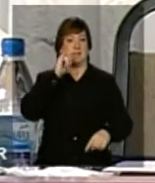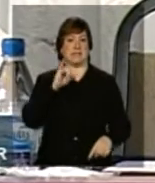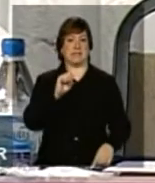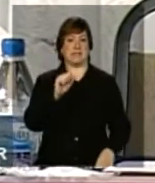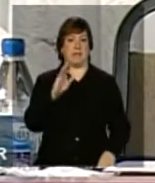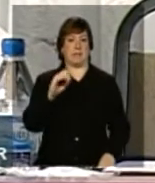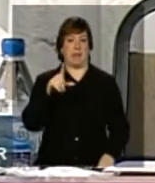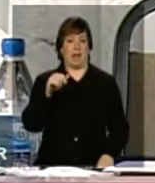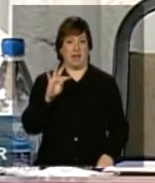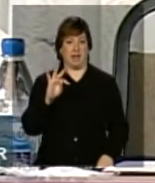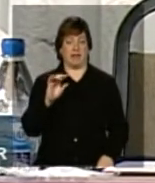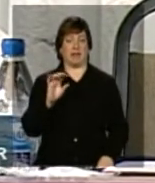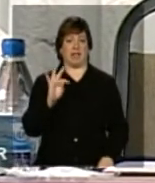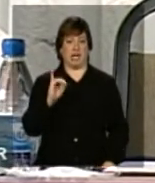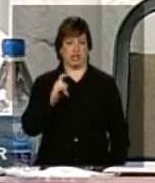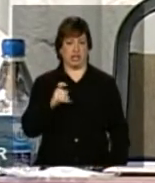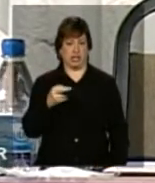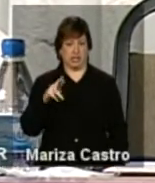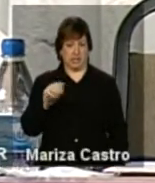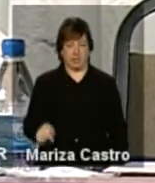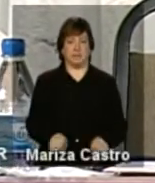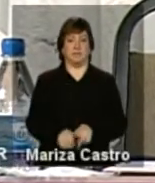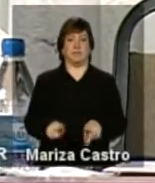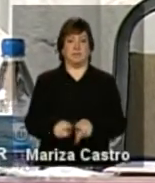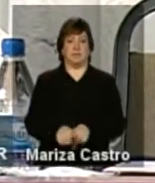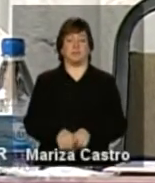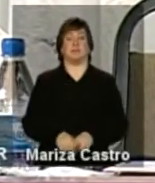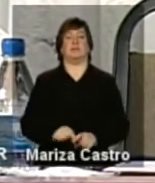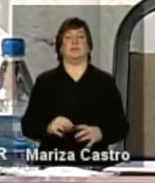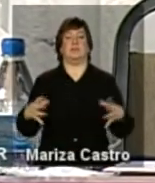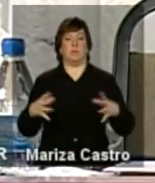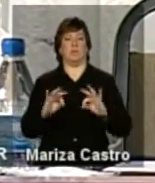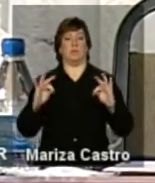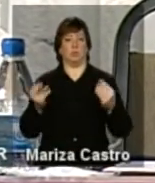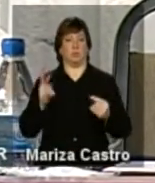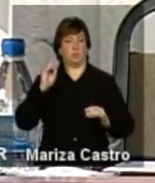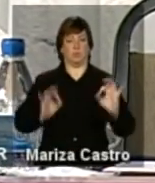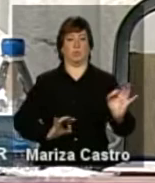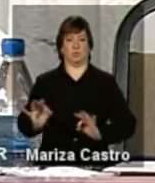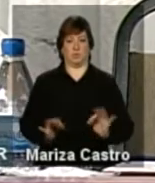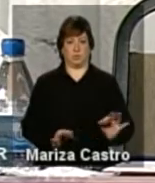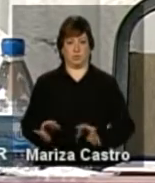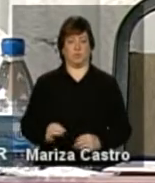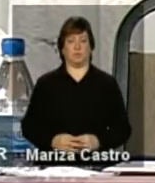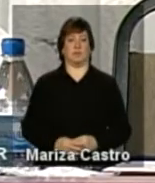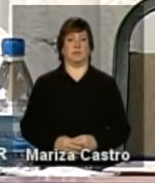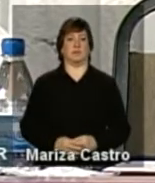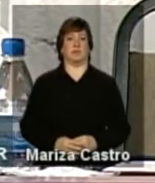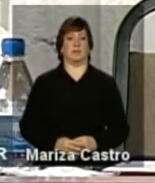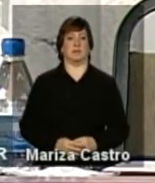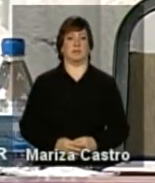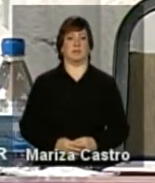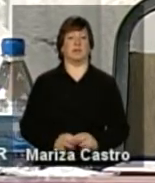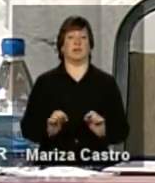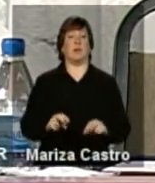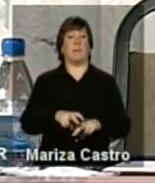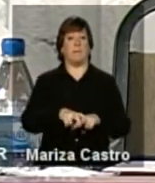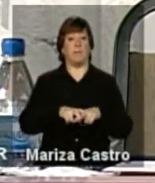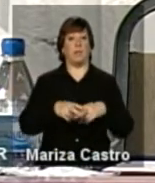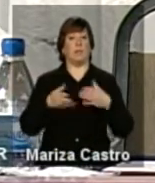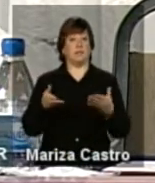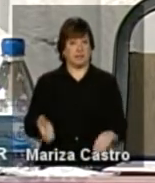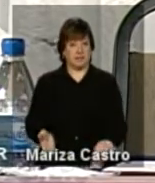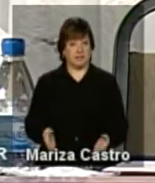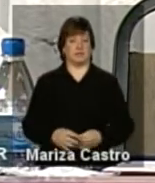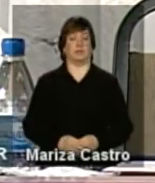a Justina, a Carmen e a Graciela e eu, presidindo. E por isso